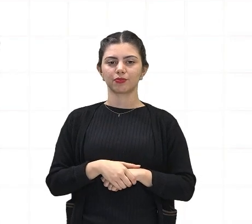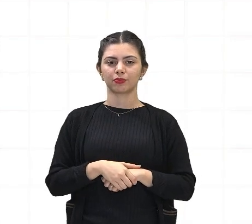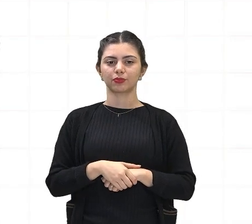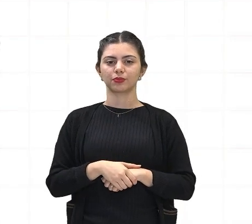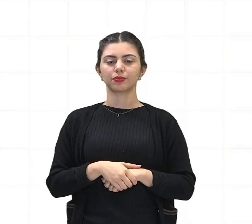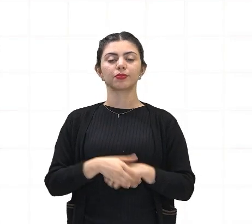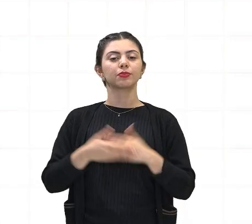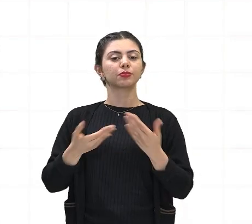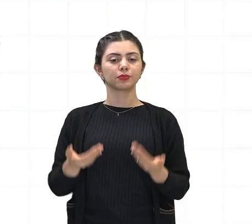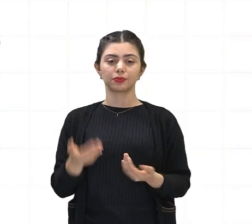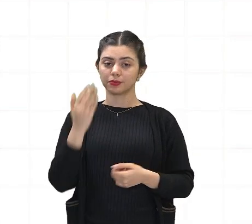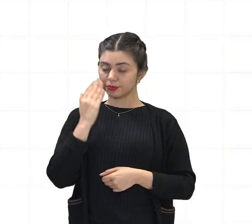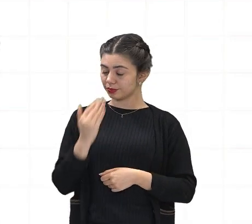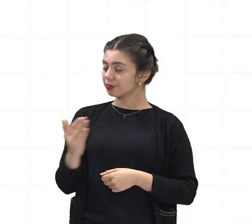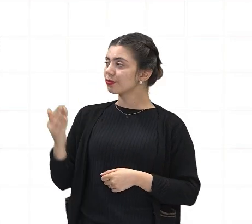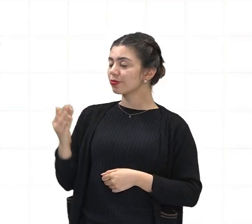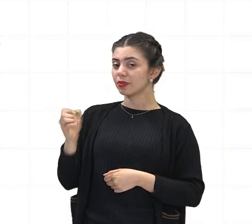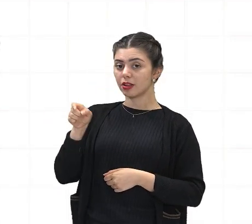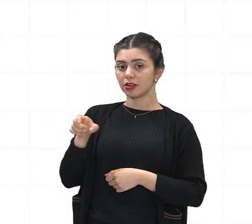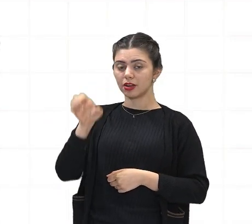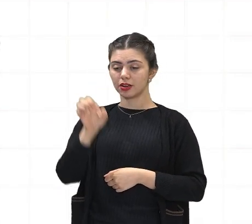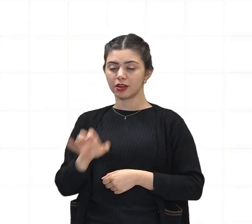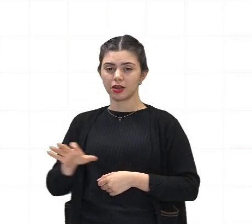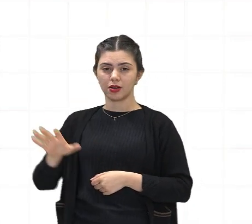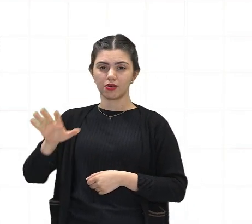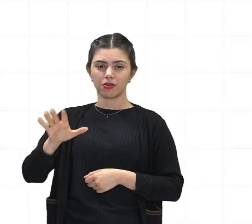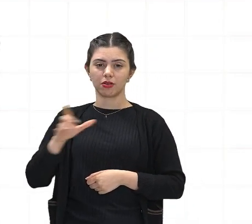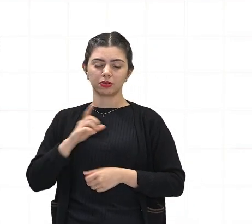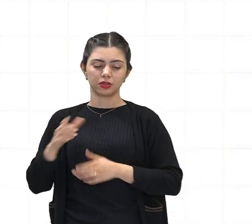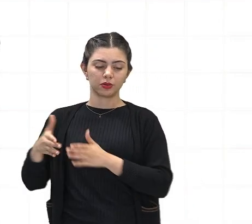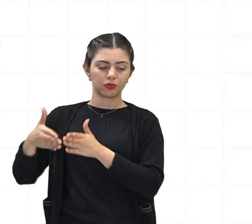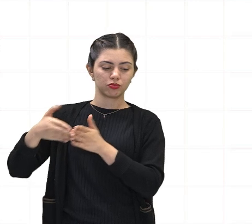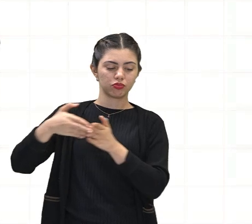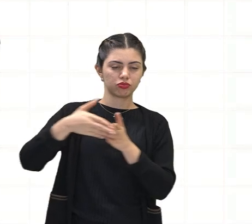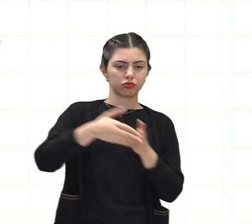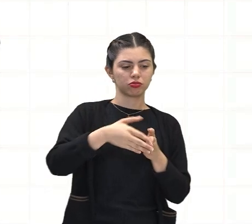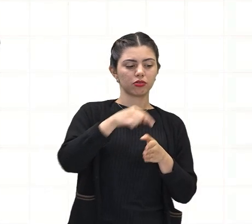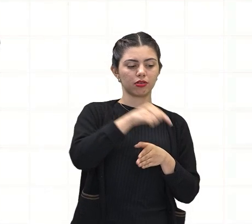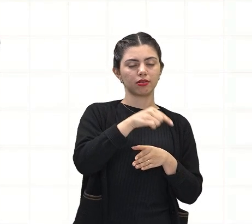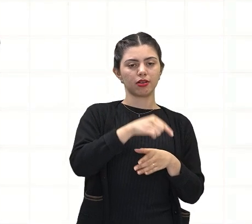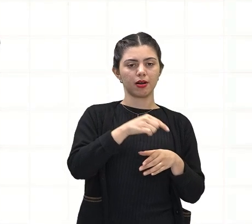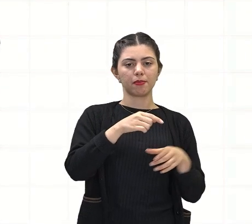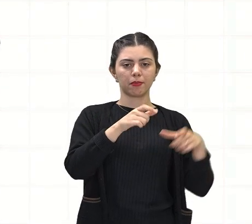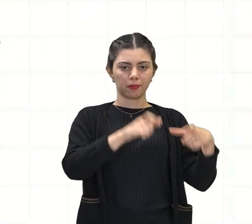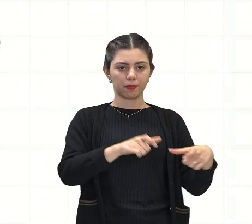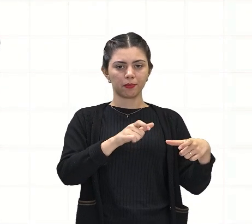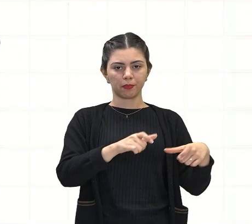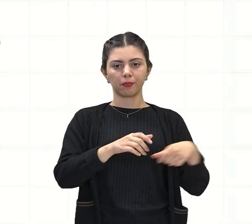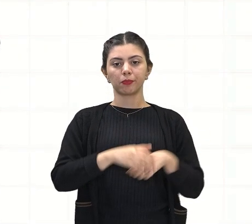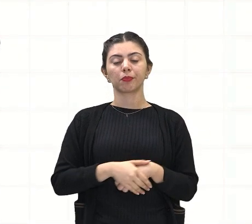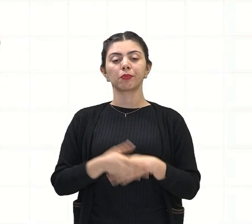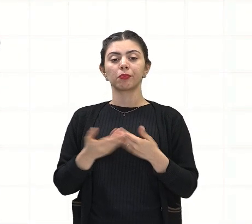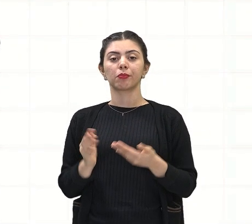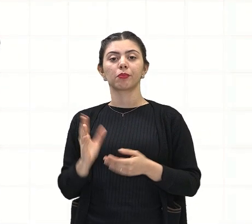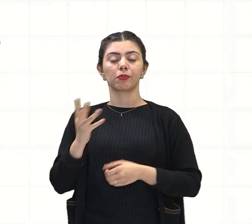A chegada europeia na ilha ocorreu em